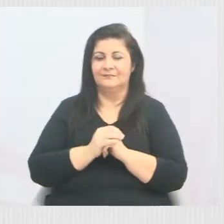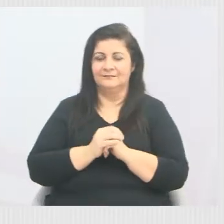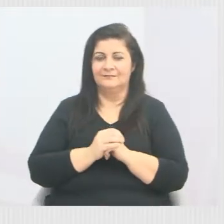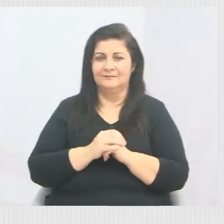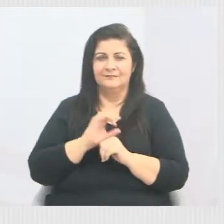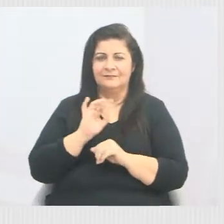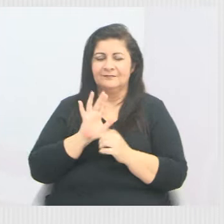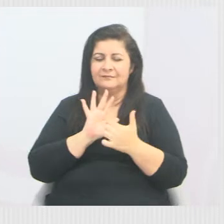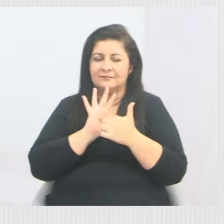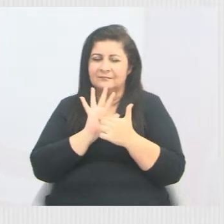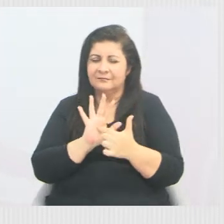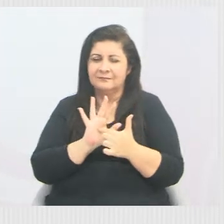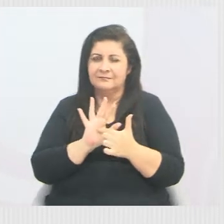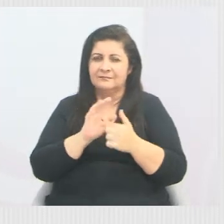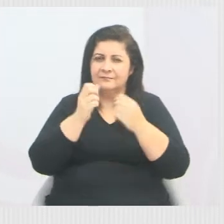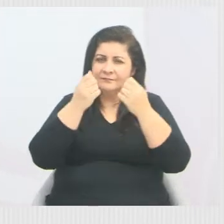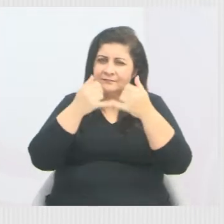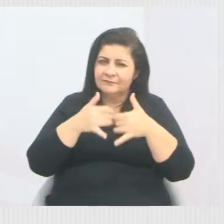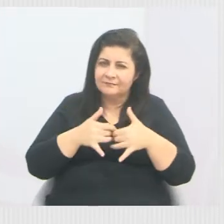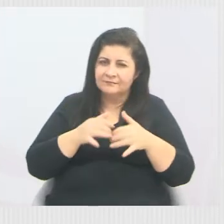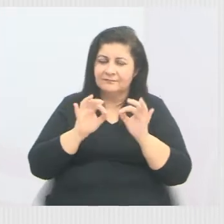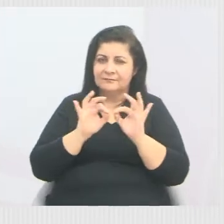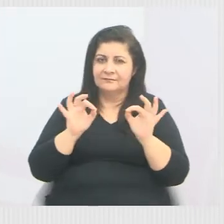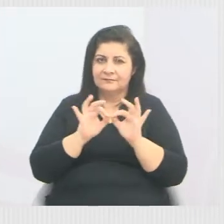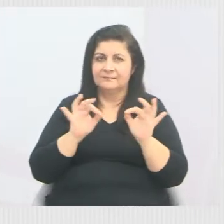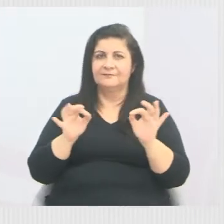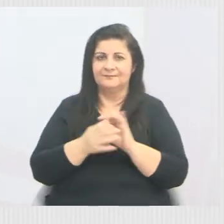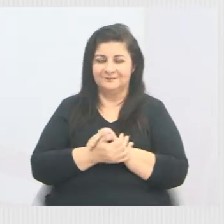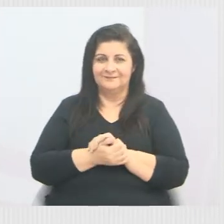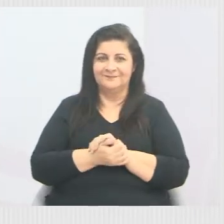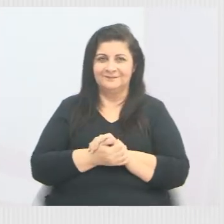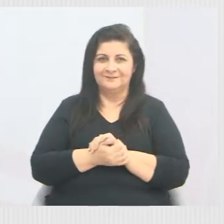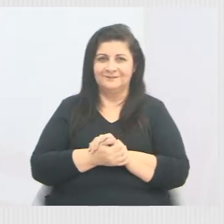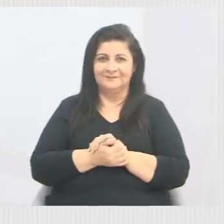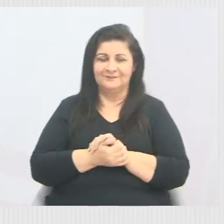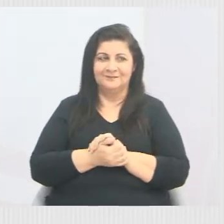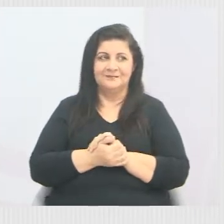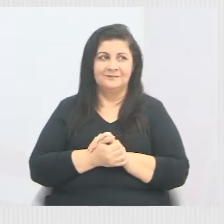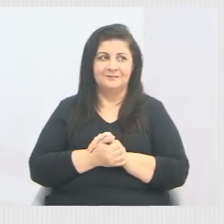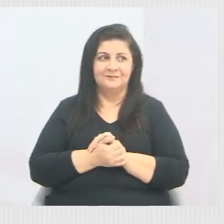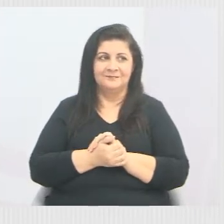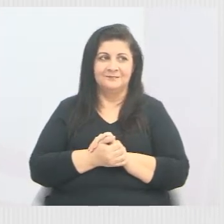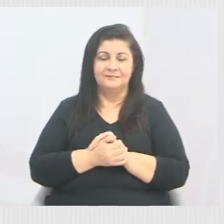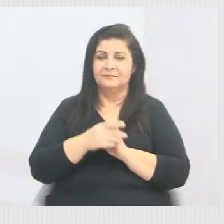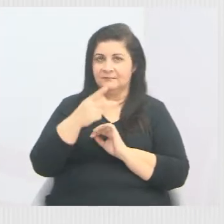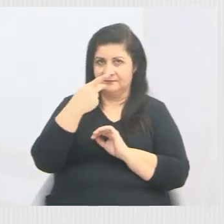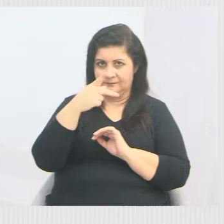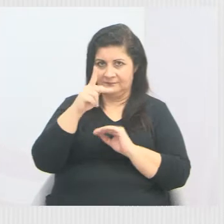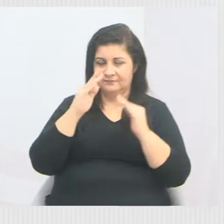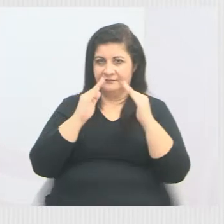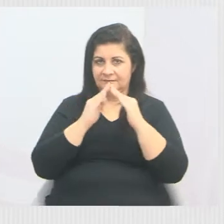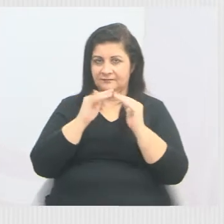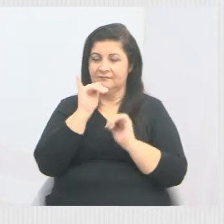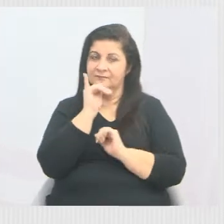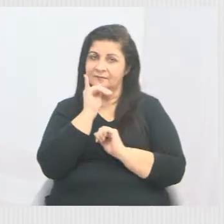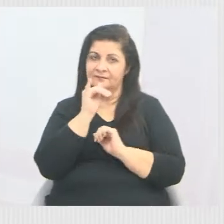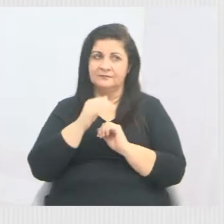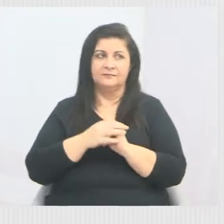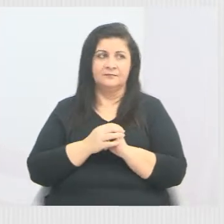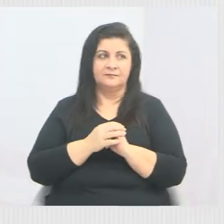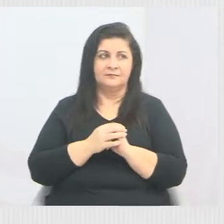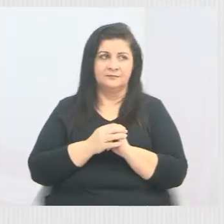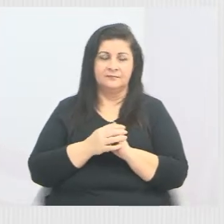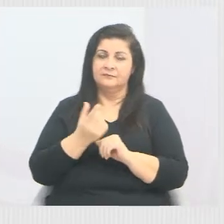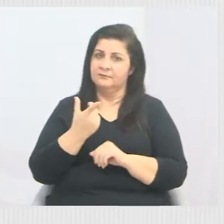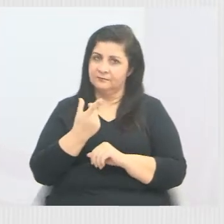para elucidar um breve conhecimento. Então, vamos pegar um exemplo, a sua casa, né? Então, a sua casa, você pega o